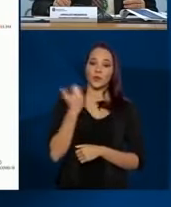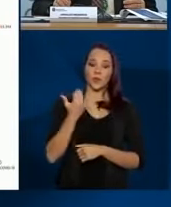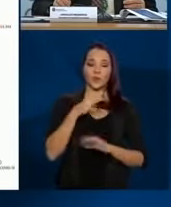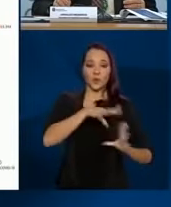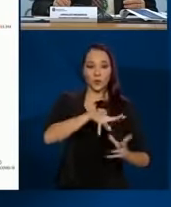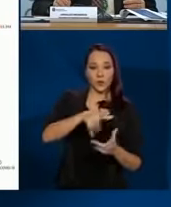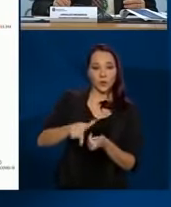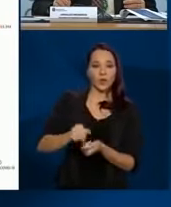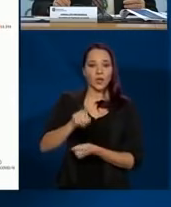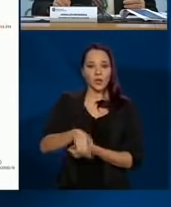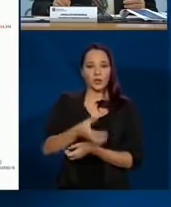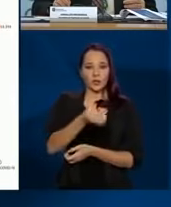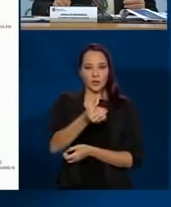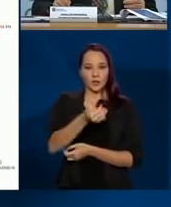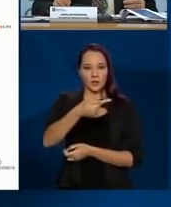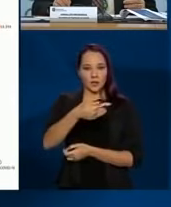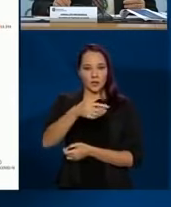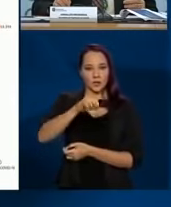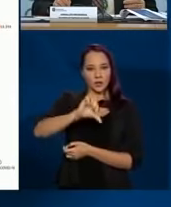é de